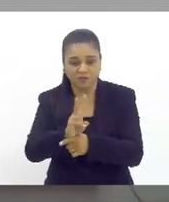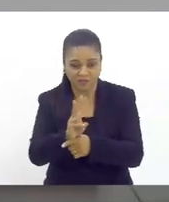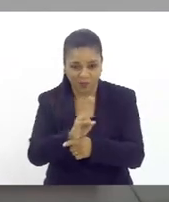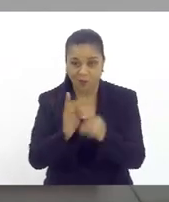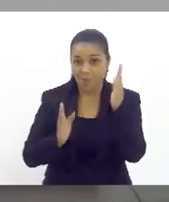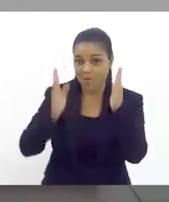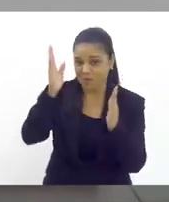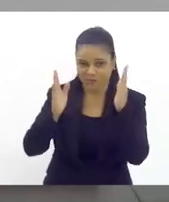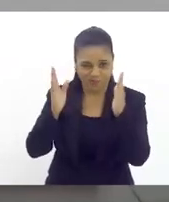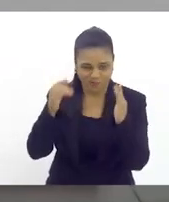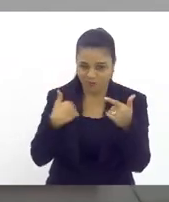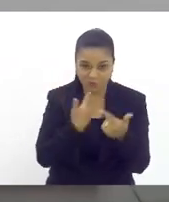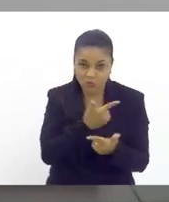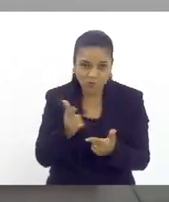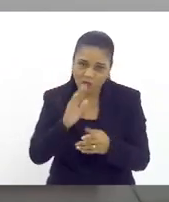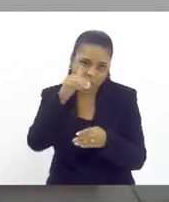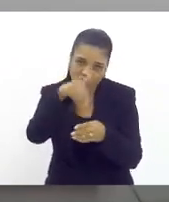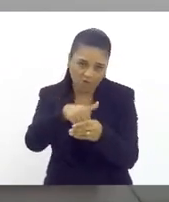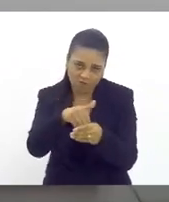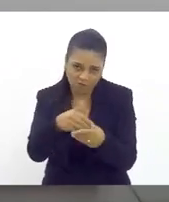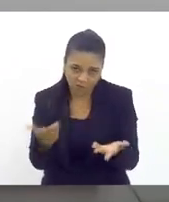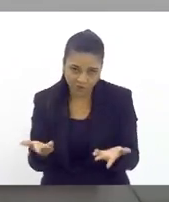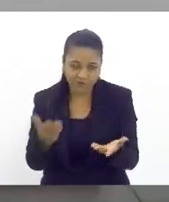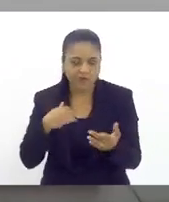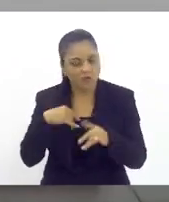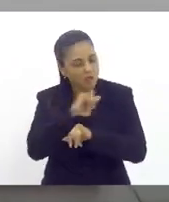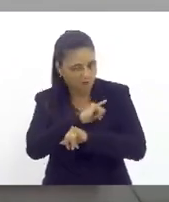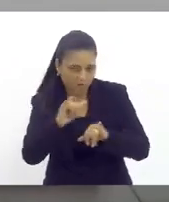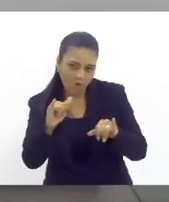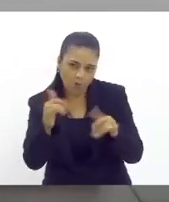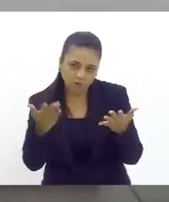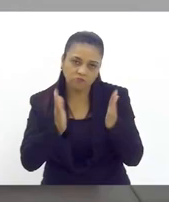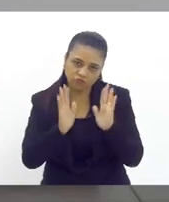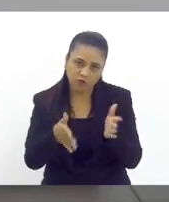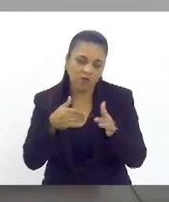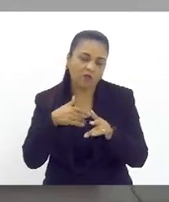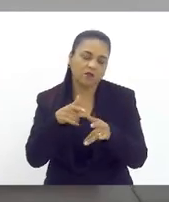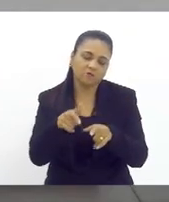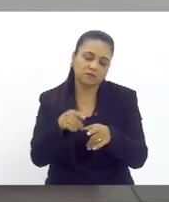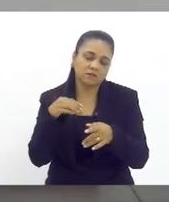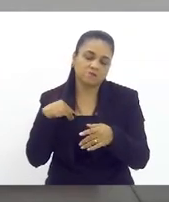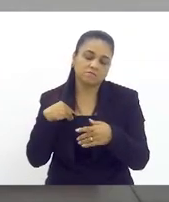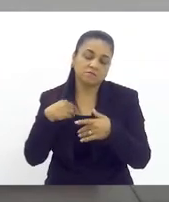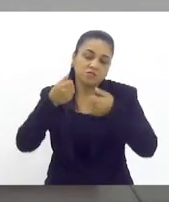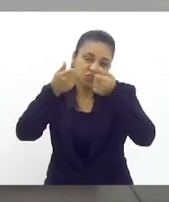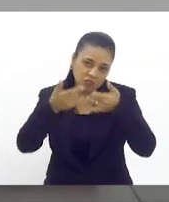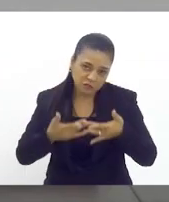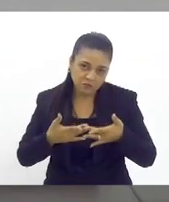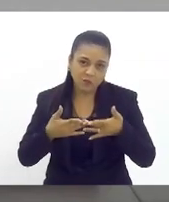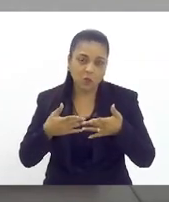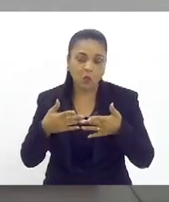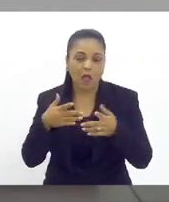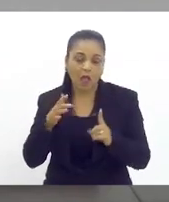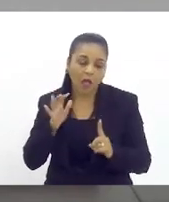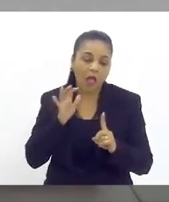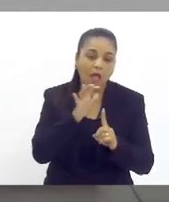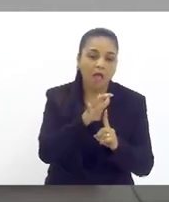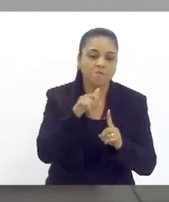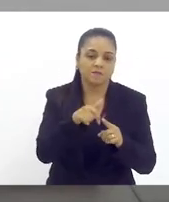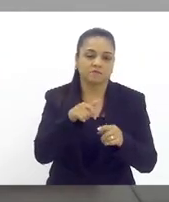pedir para ser votado só uma informação sobre isso já que você levantou a questão da ameaça aos manguezais